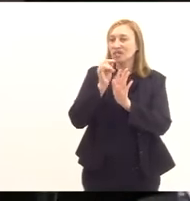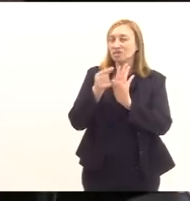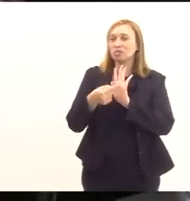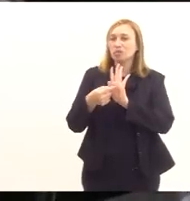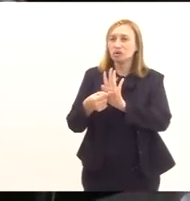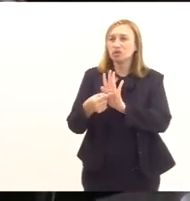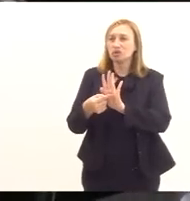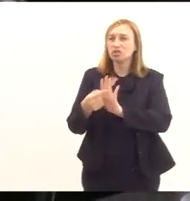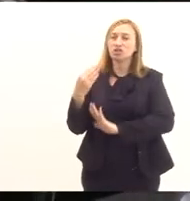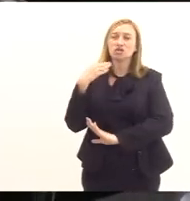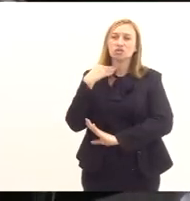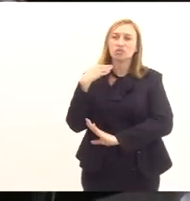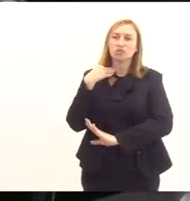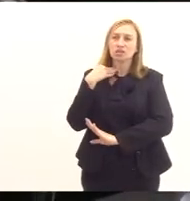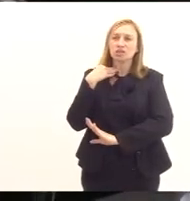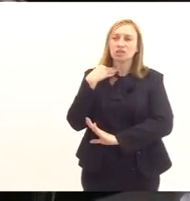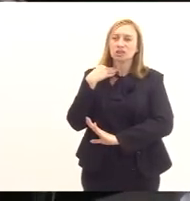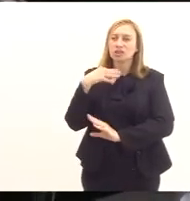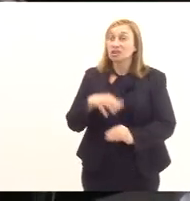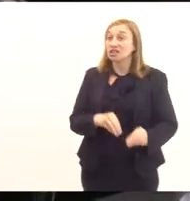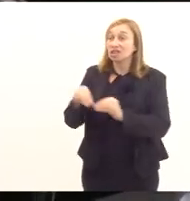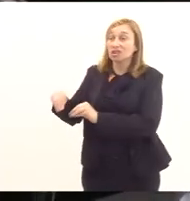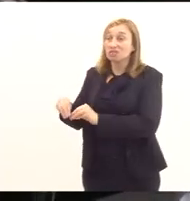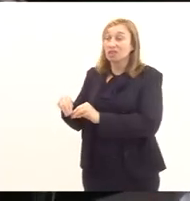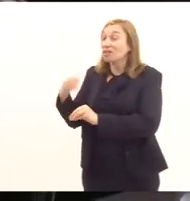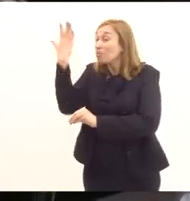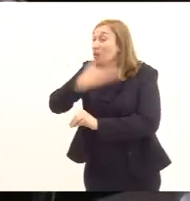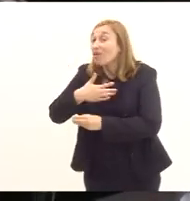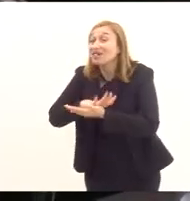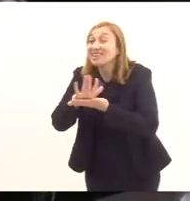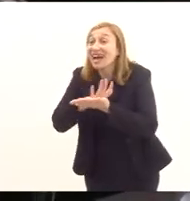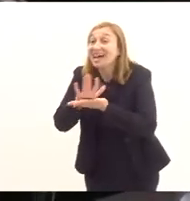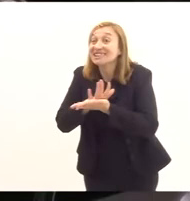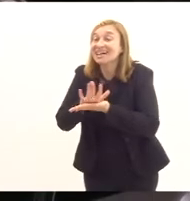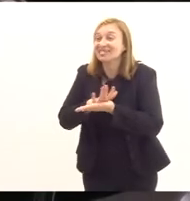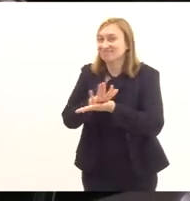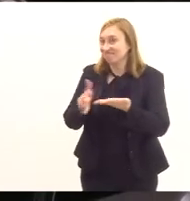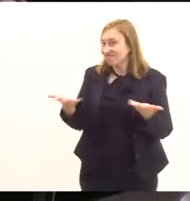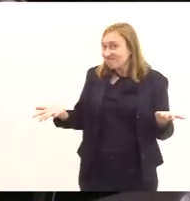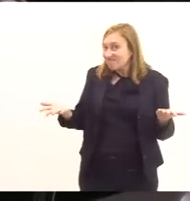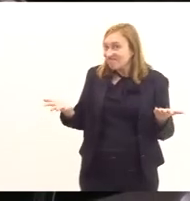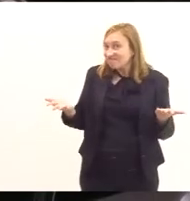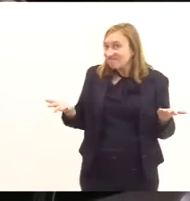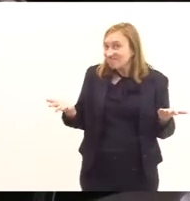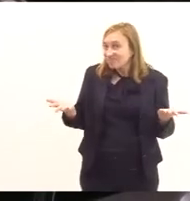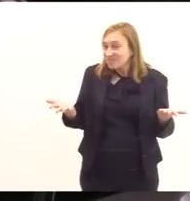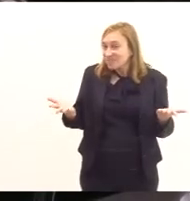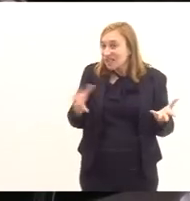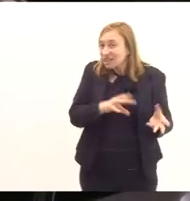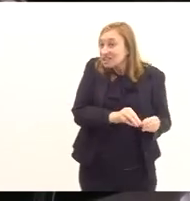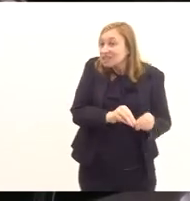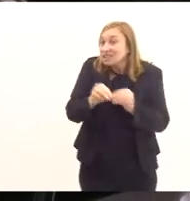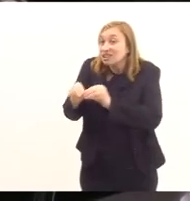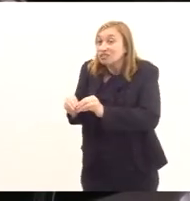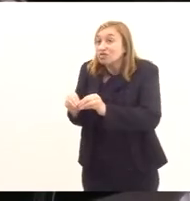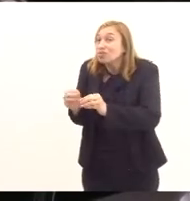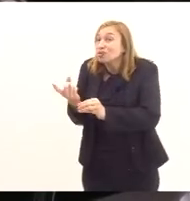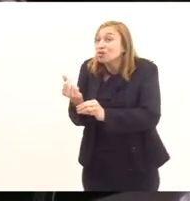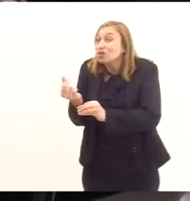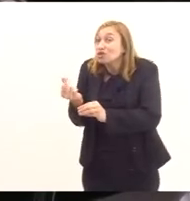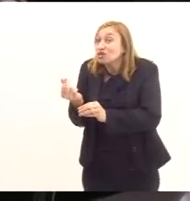demonstrativo de bancários de transferências mas que não provam nada com coisa nenhuma ele transferiu aqui